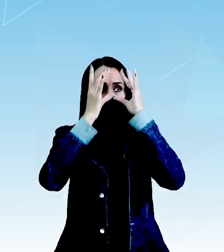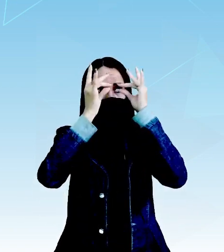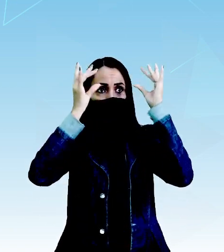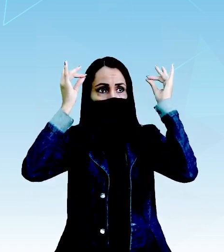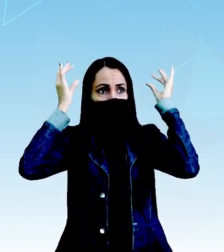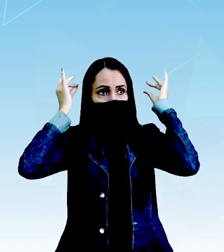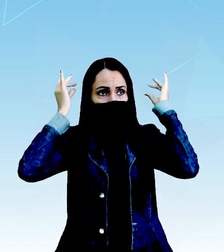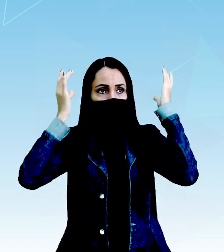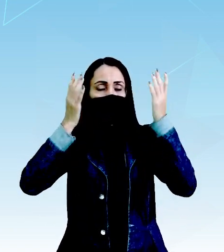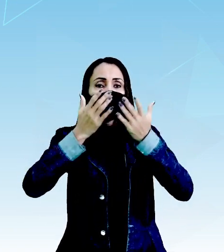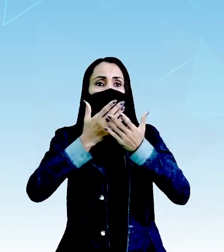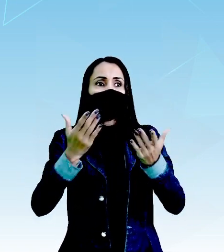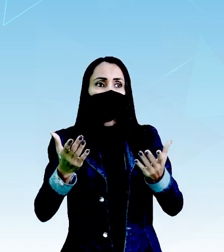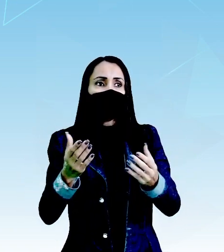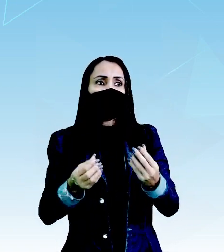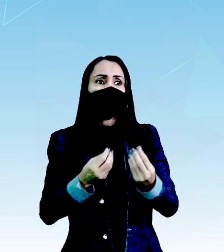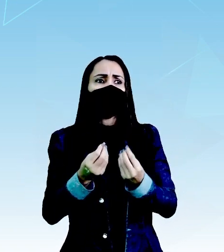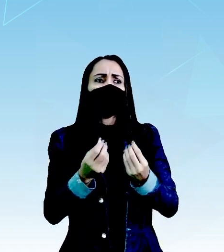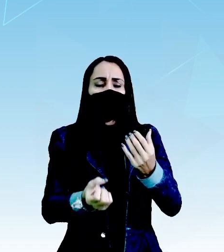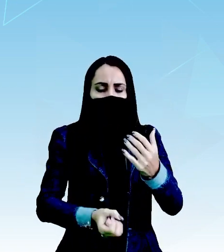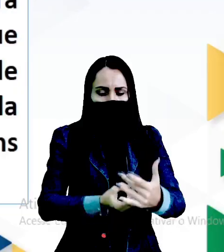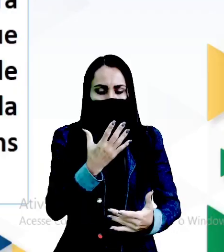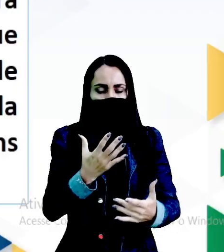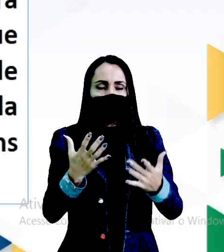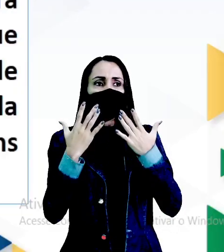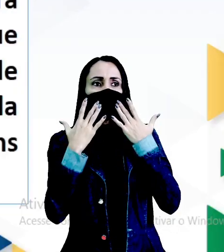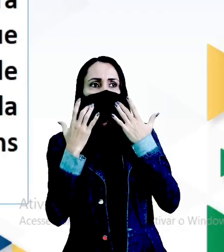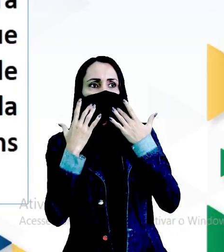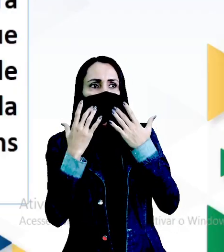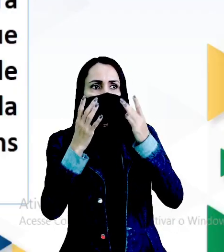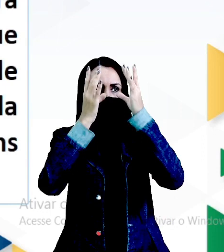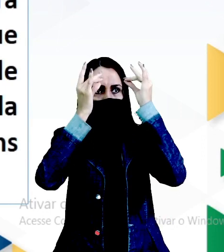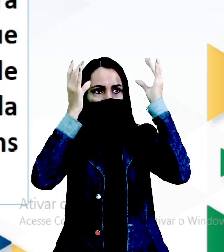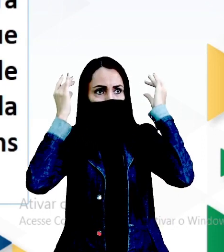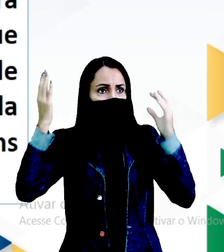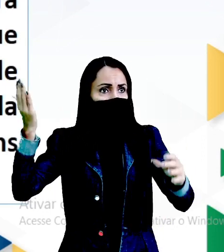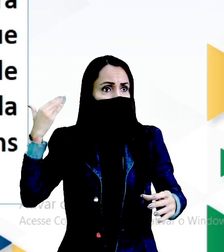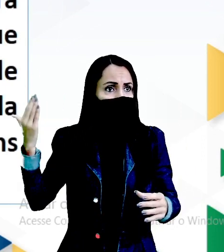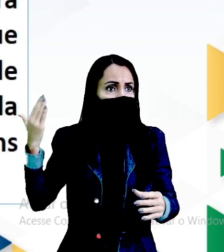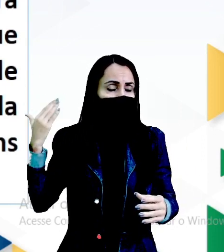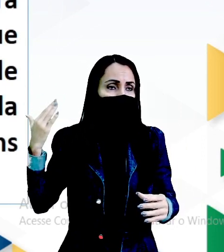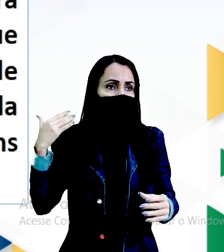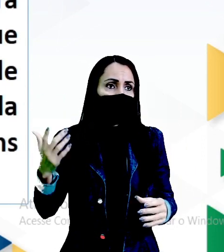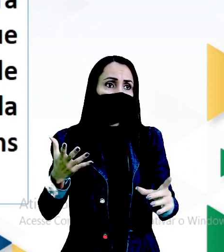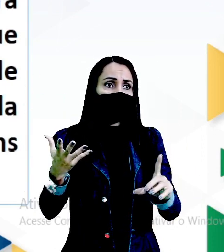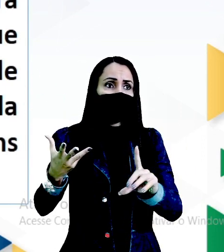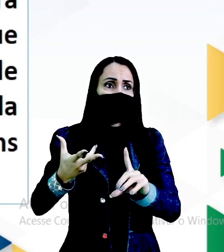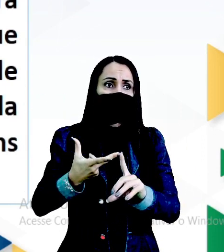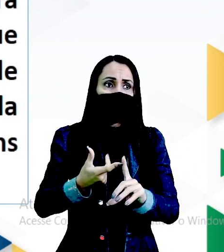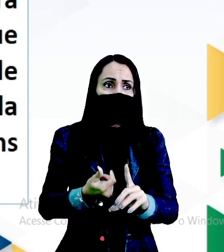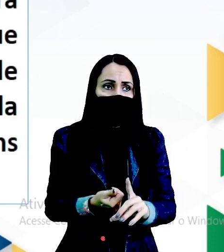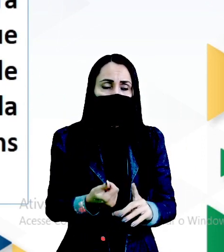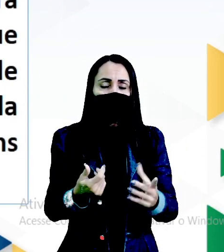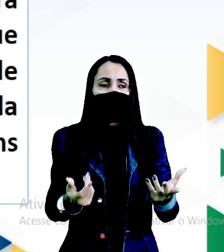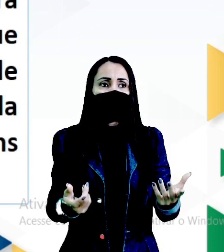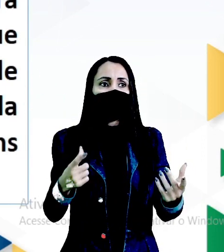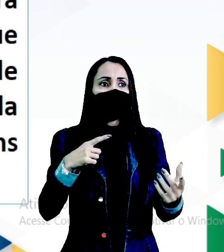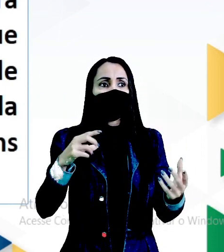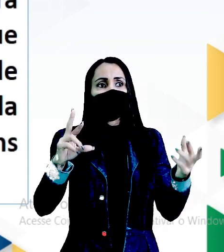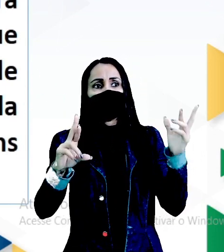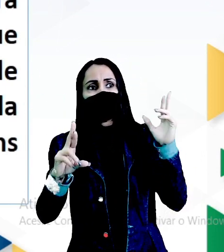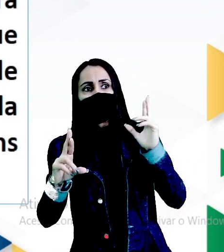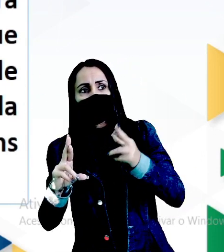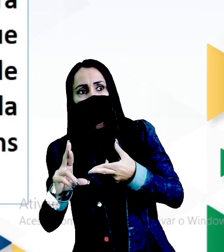né? Vamos ver. No surgimento do teatro na Grécia Antiga, na arte era representada